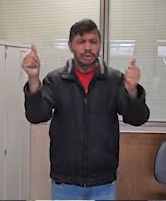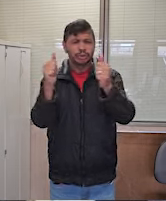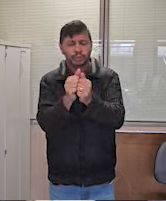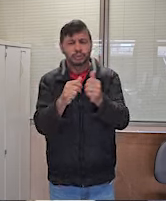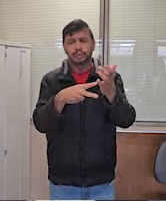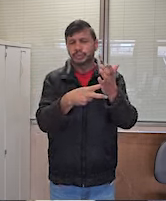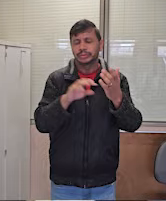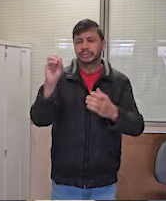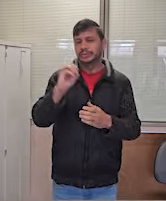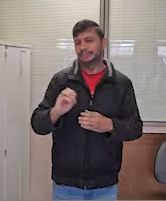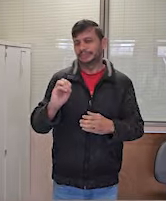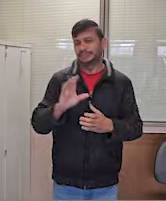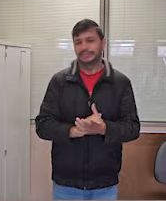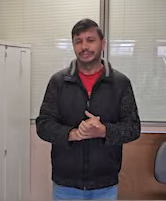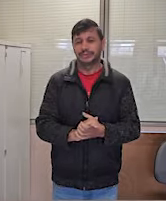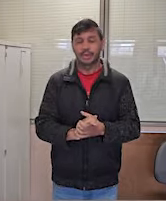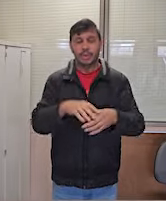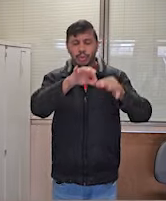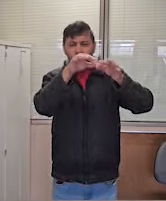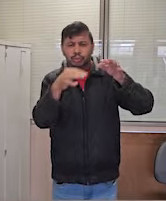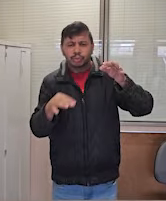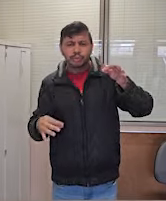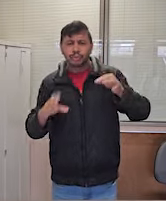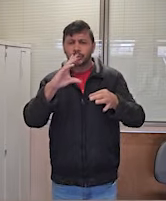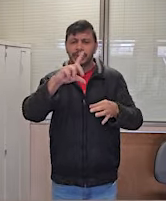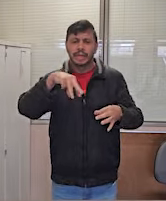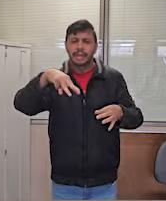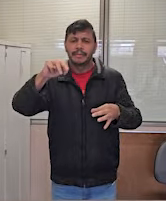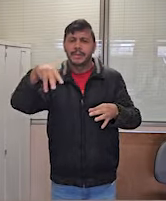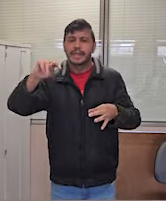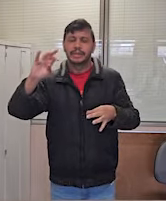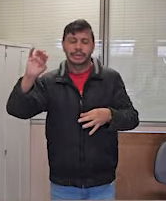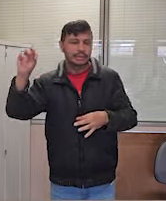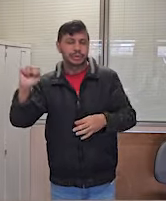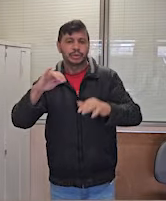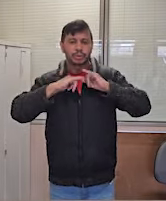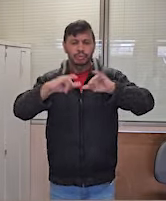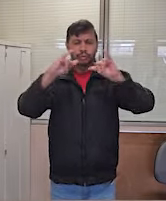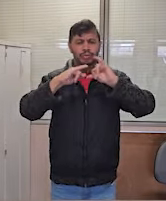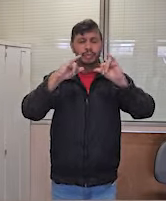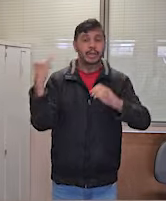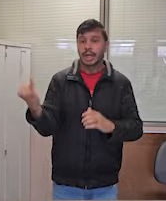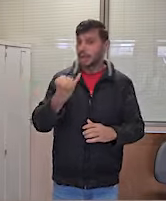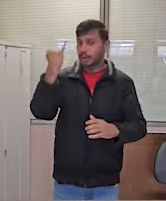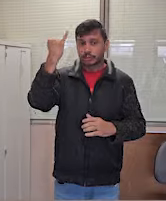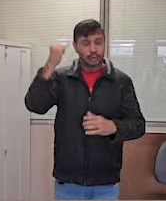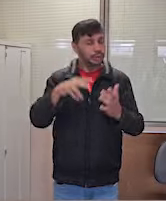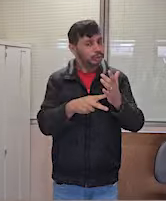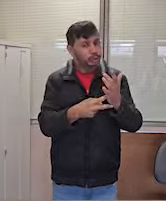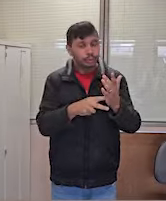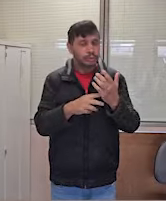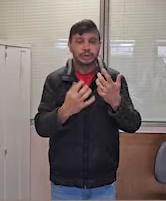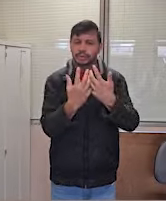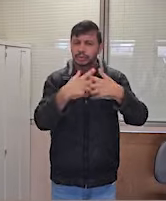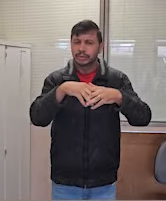marcou presença. Durante seu discurso, Clemente ressaltou a importância do sindicato e dedicou o troféu